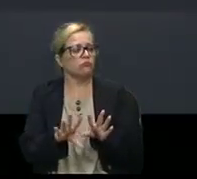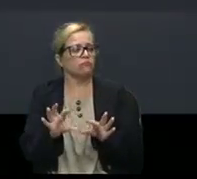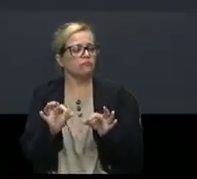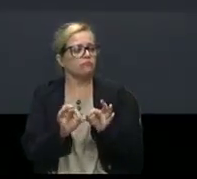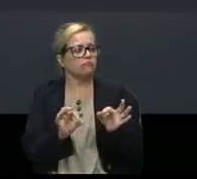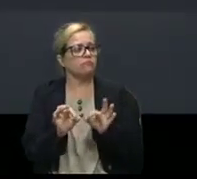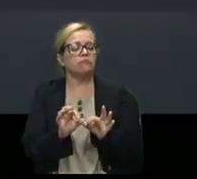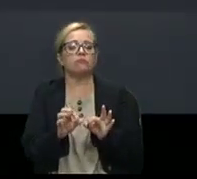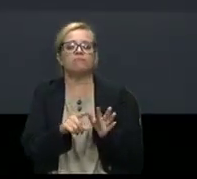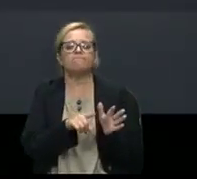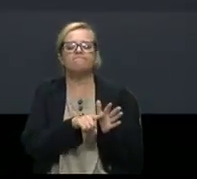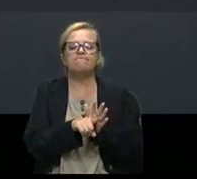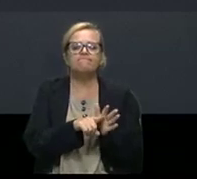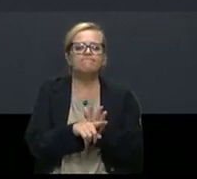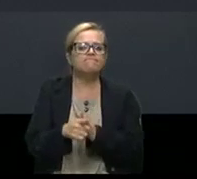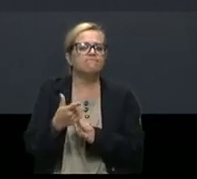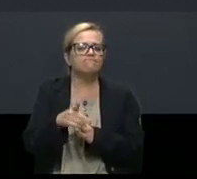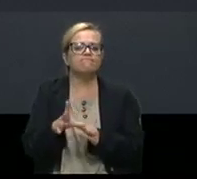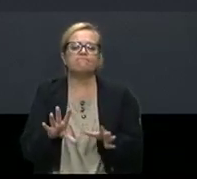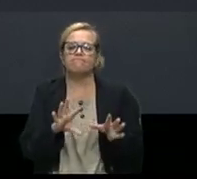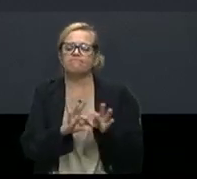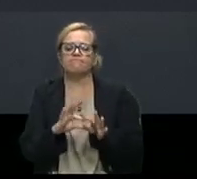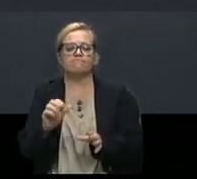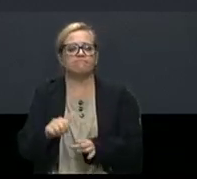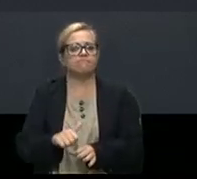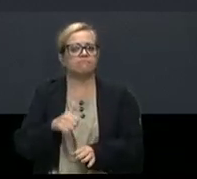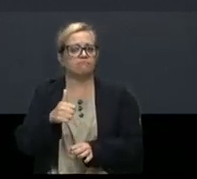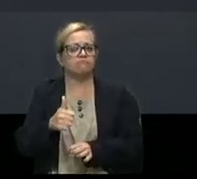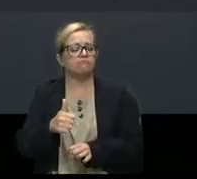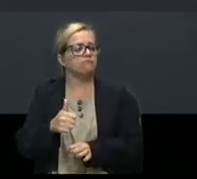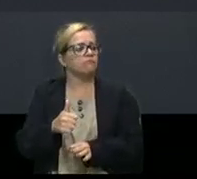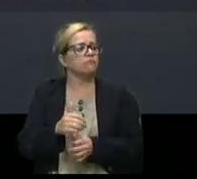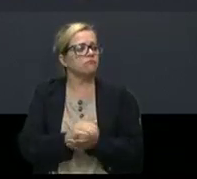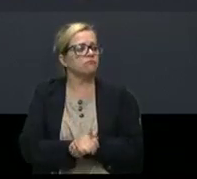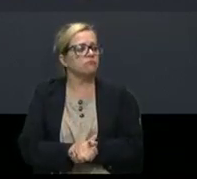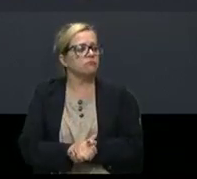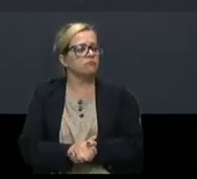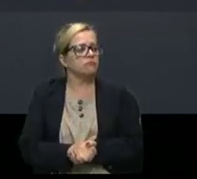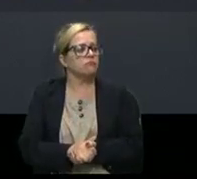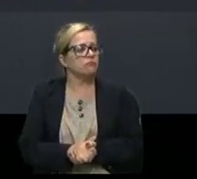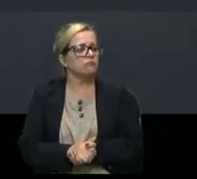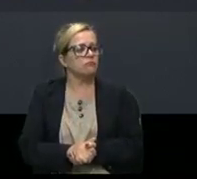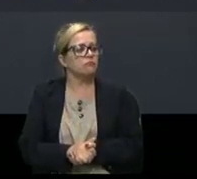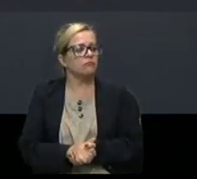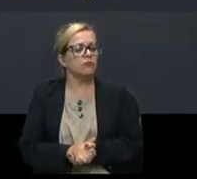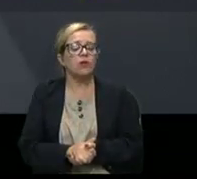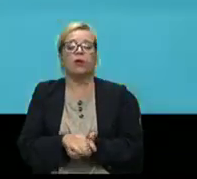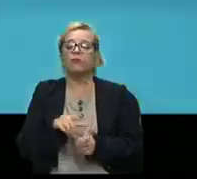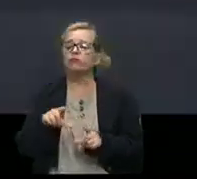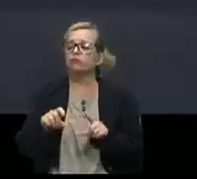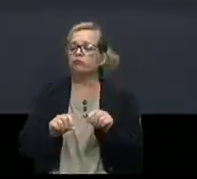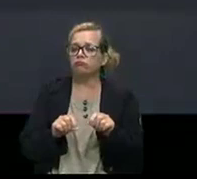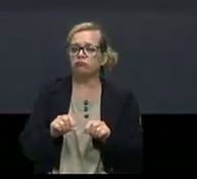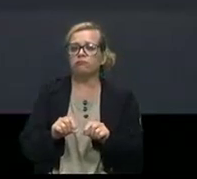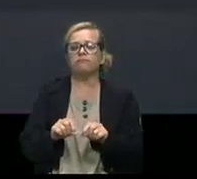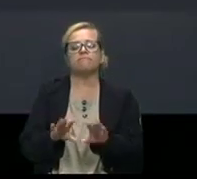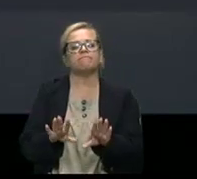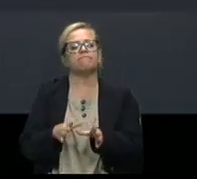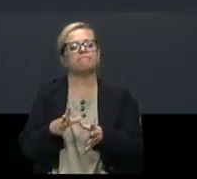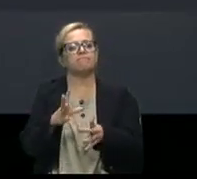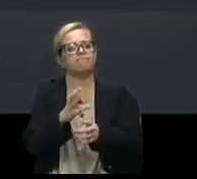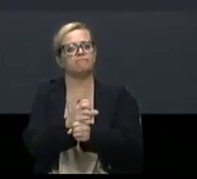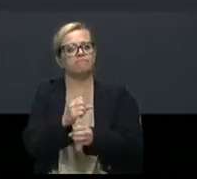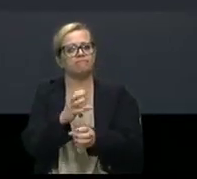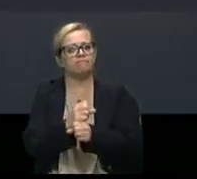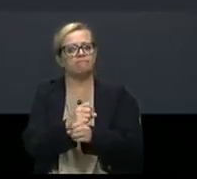elaborada a hipótese de que não havia correlação positiva significante e a hipótese alternativa. Então foi